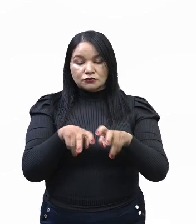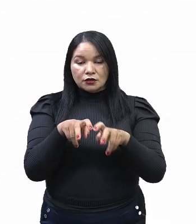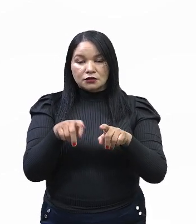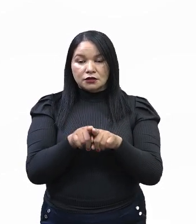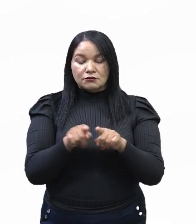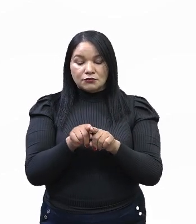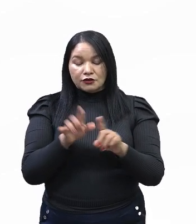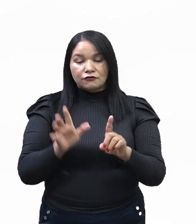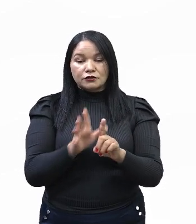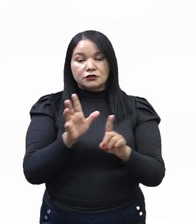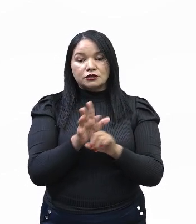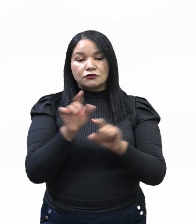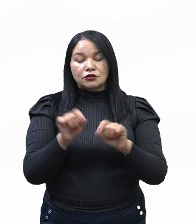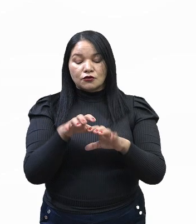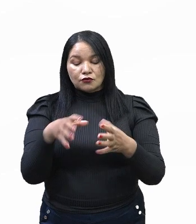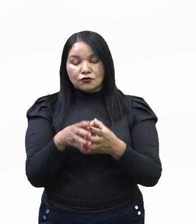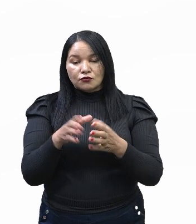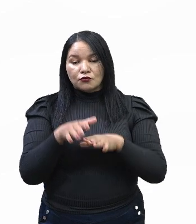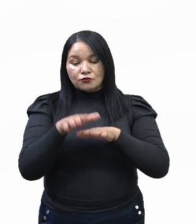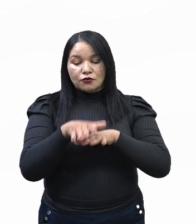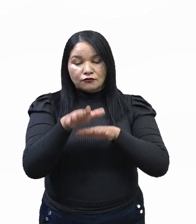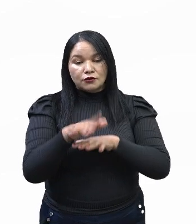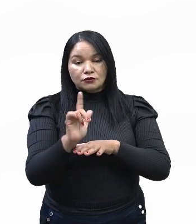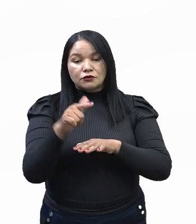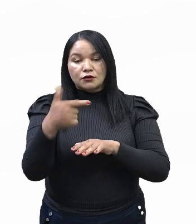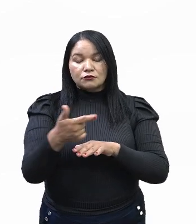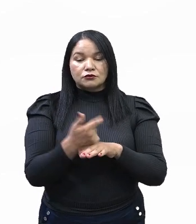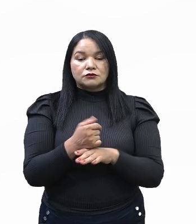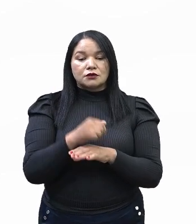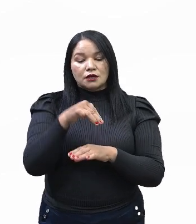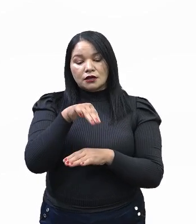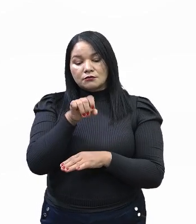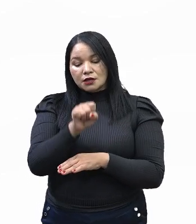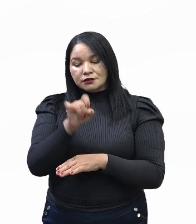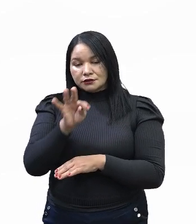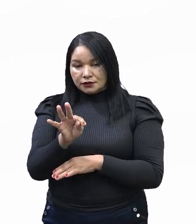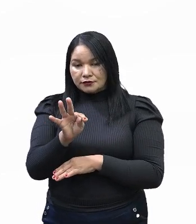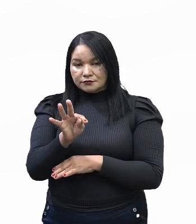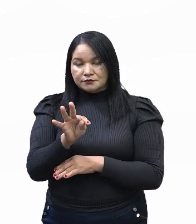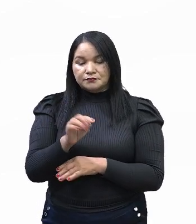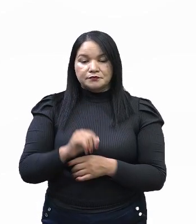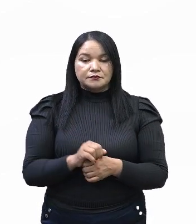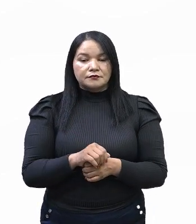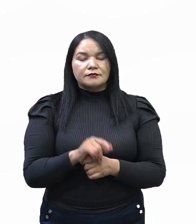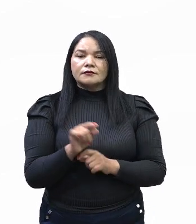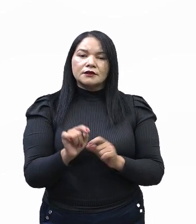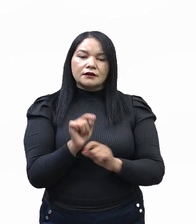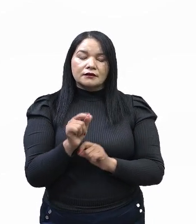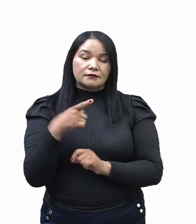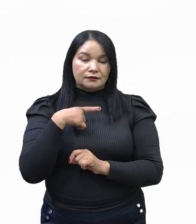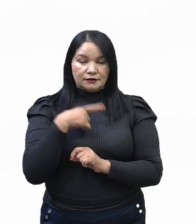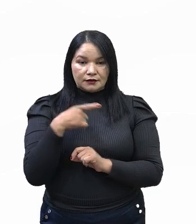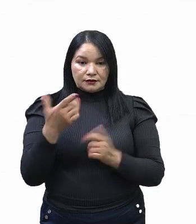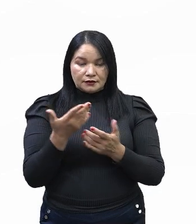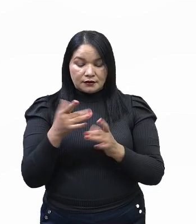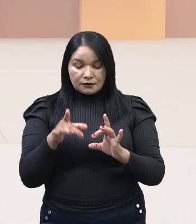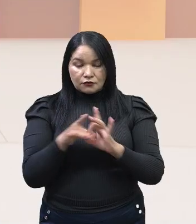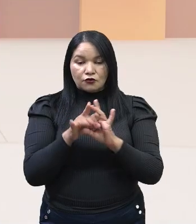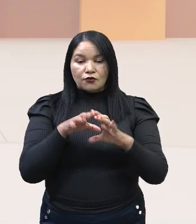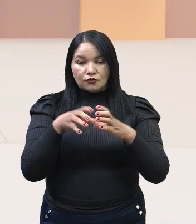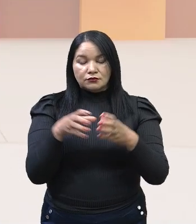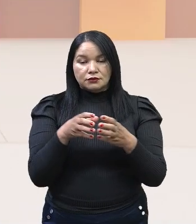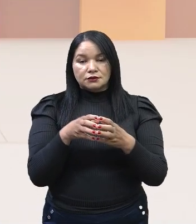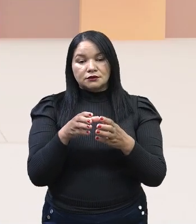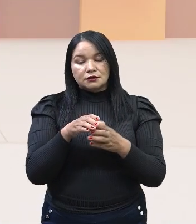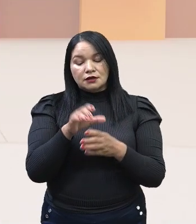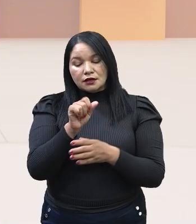movimentos posteriores, como o MST. Então, a gente tem nessas ligas camponesas